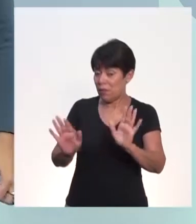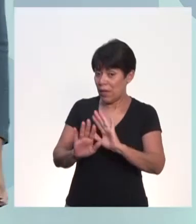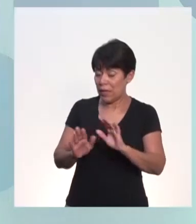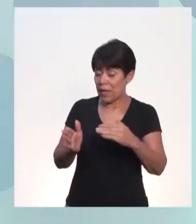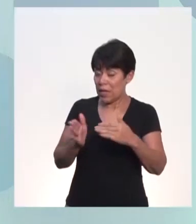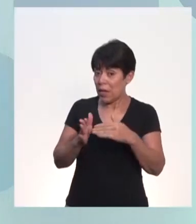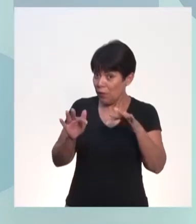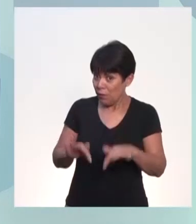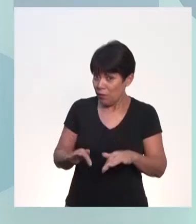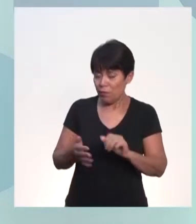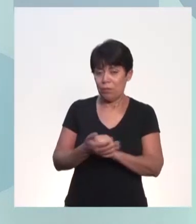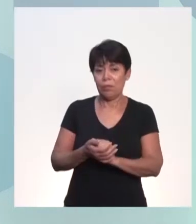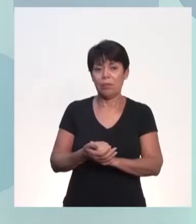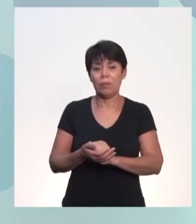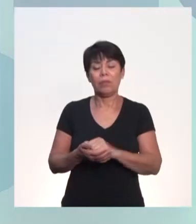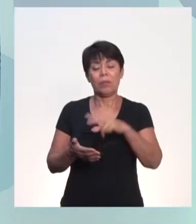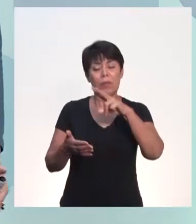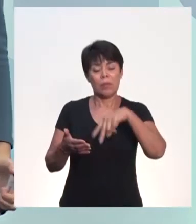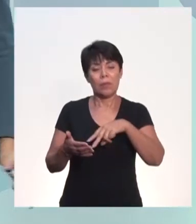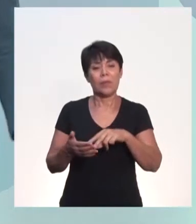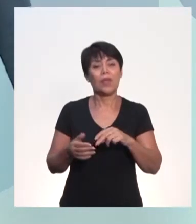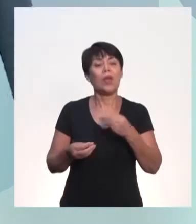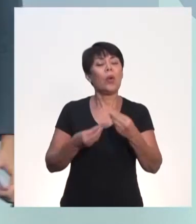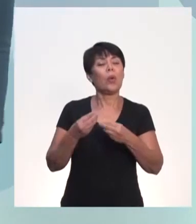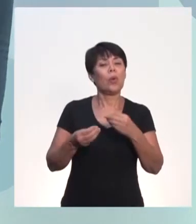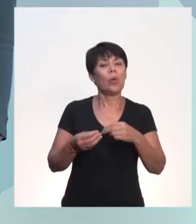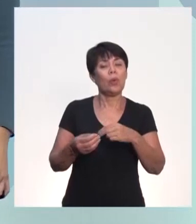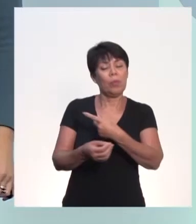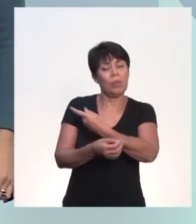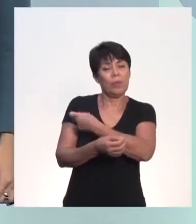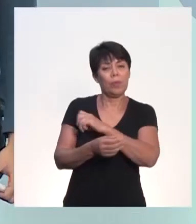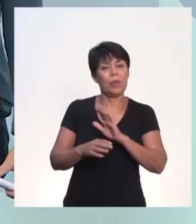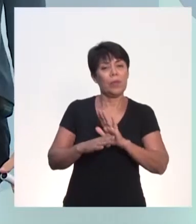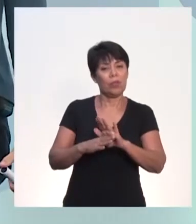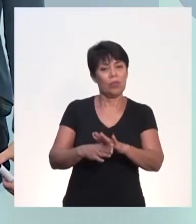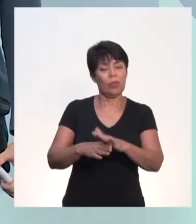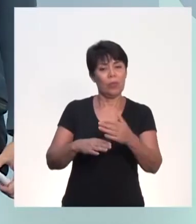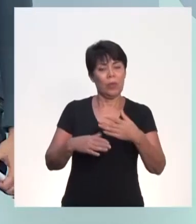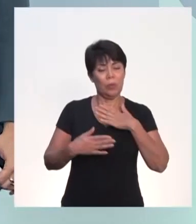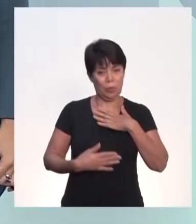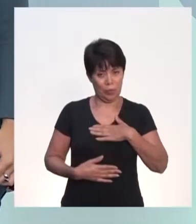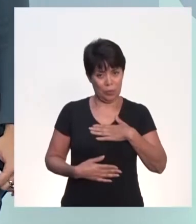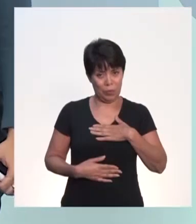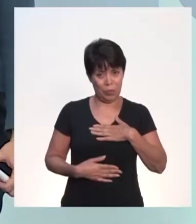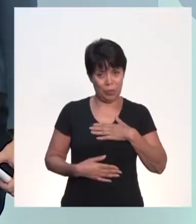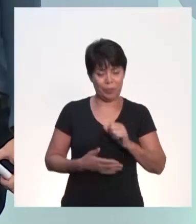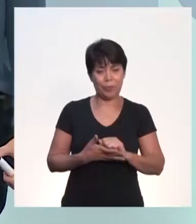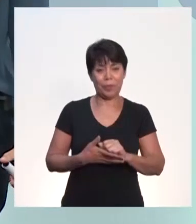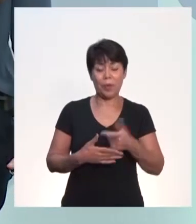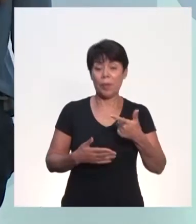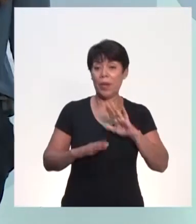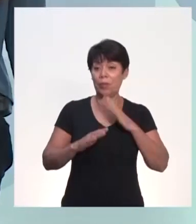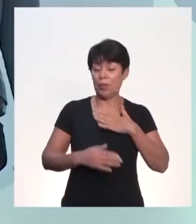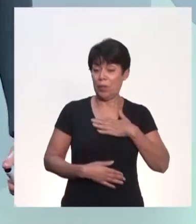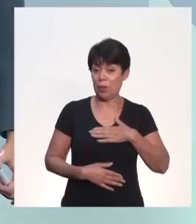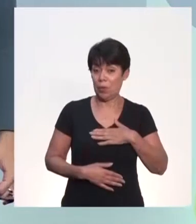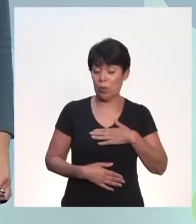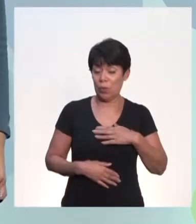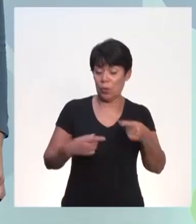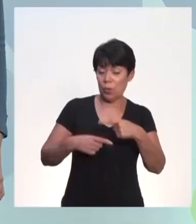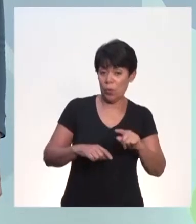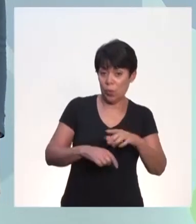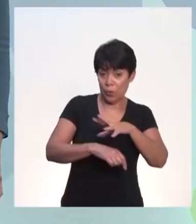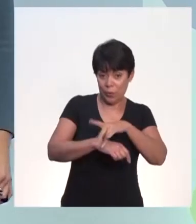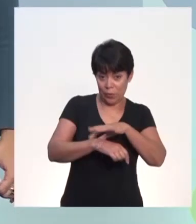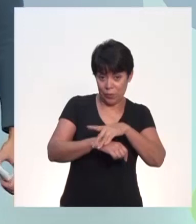texto. Como a vacinação ajuda o nosso sistema imunológico? Para ajudar o nosso organismo a combater as